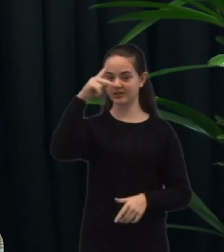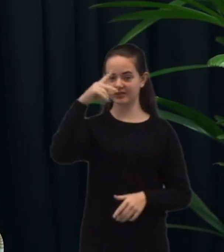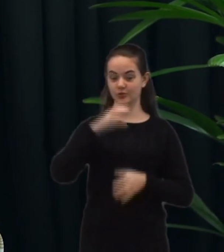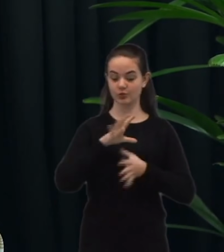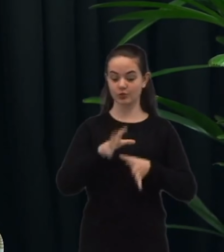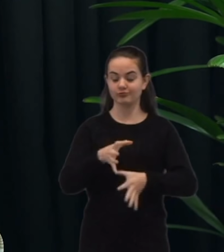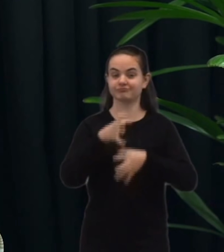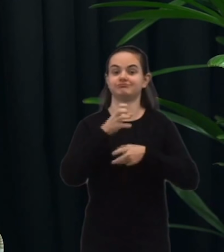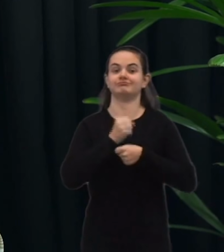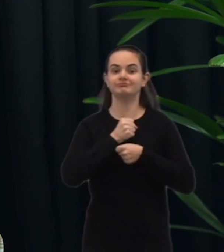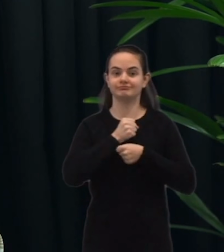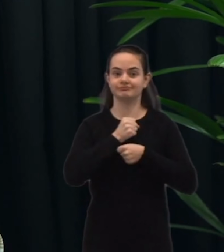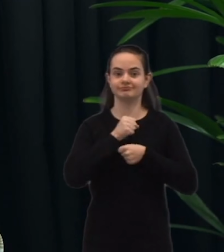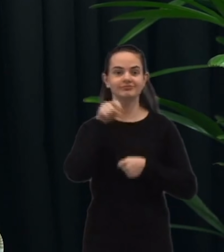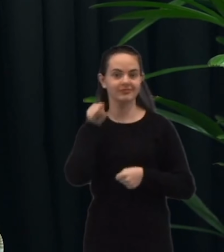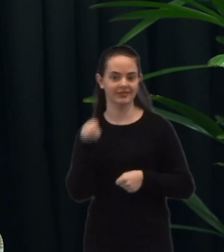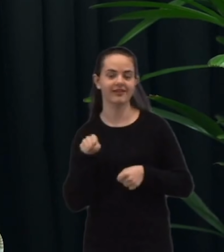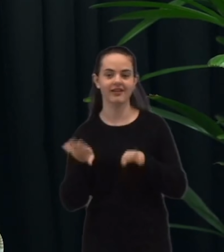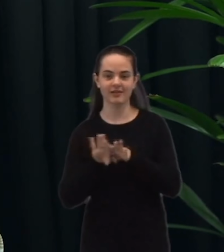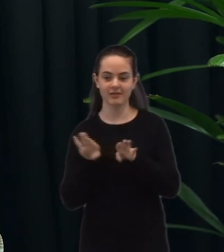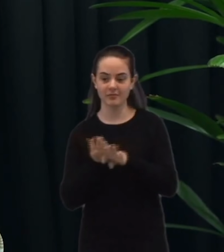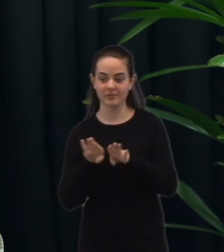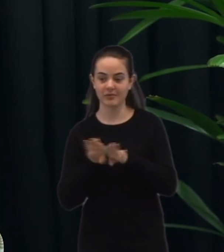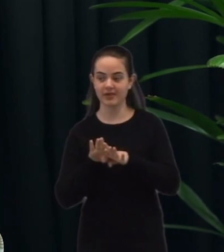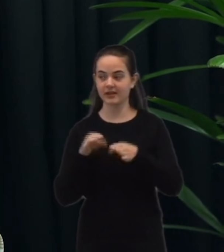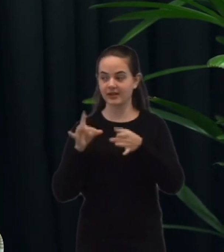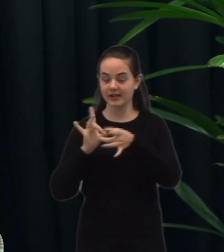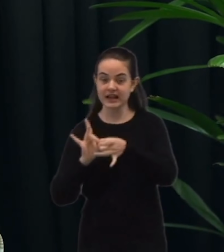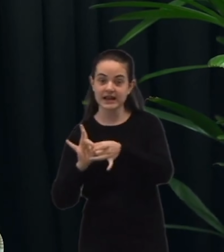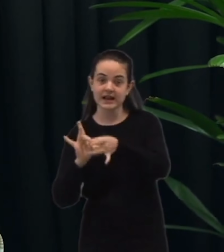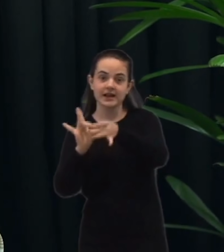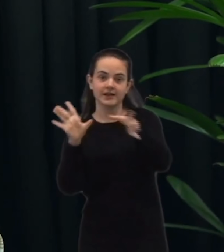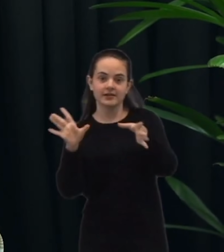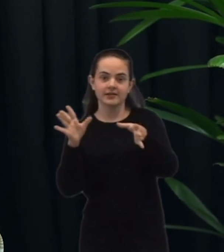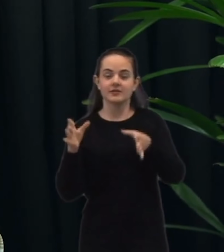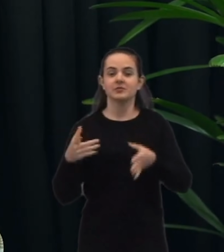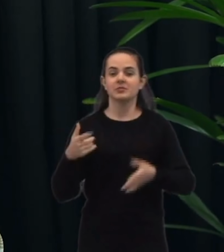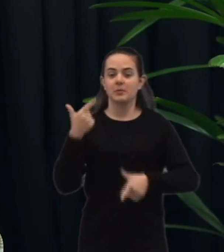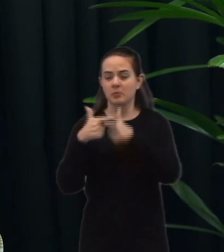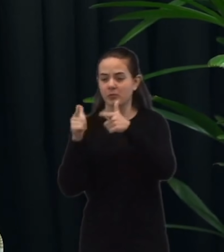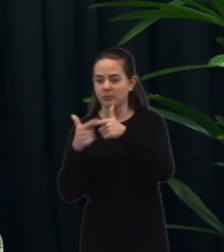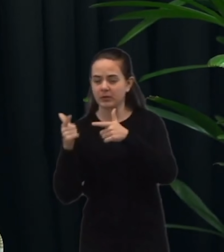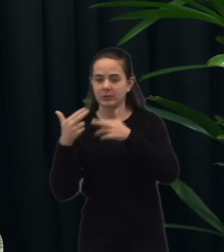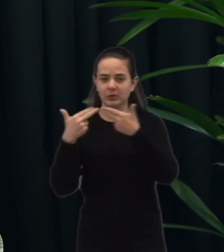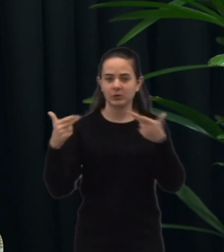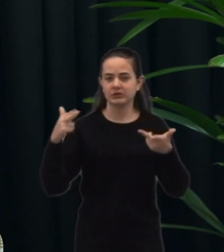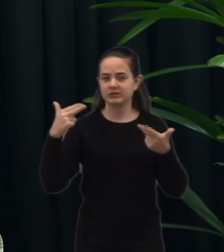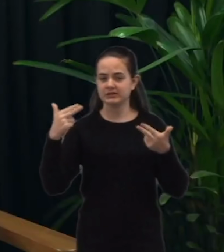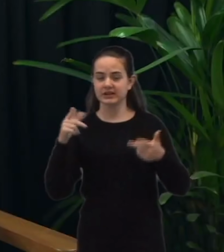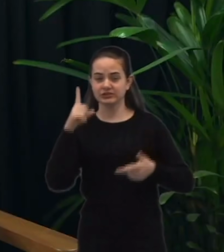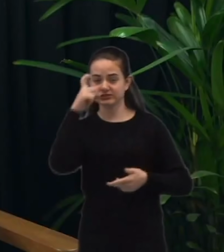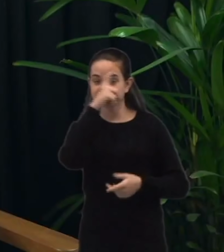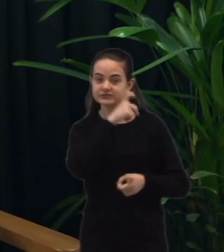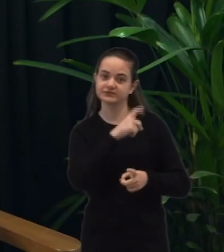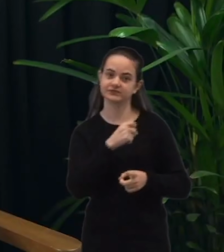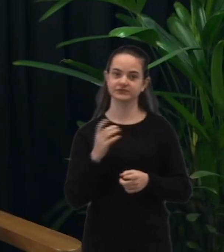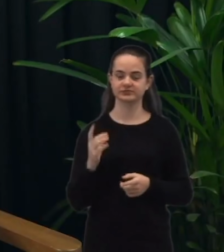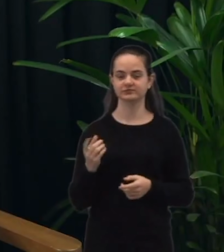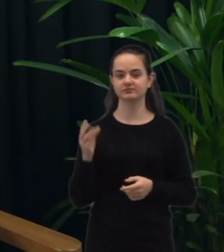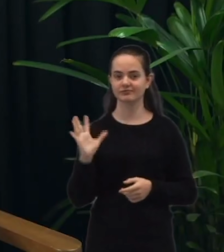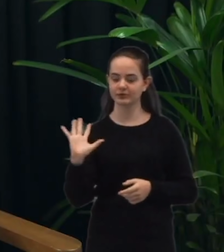está sujeito a vários tipos de ciladas e situações difíceis e desagradáveis na sua vida. Portanto,